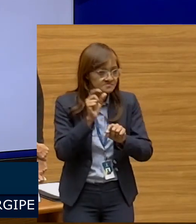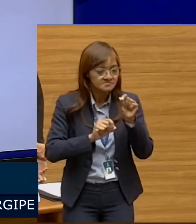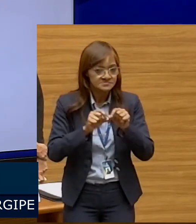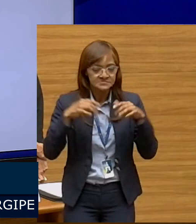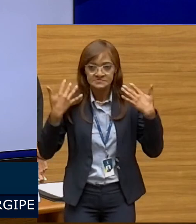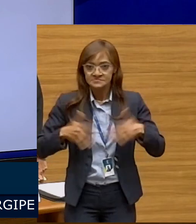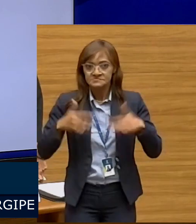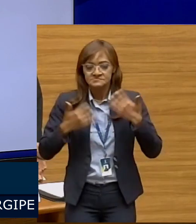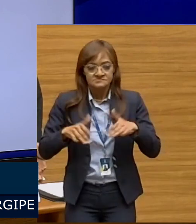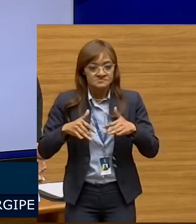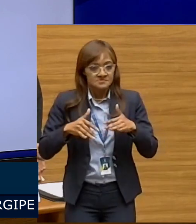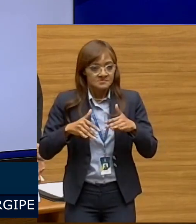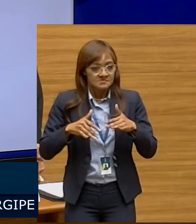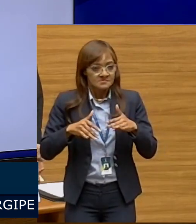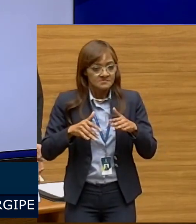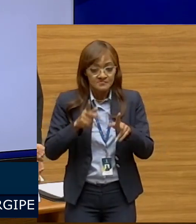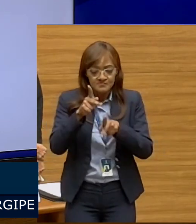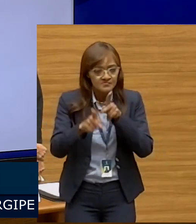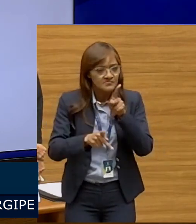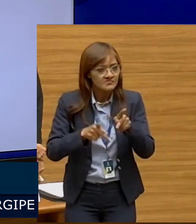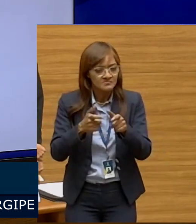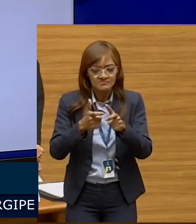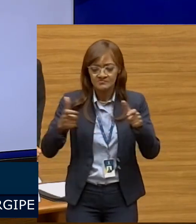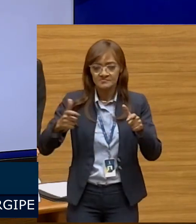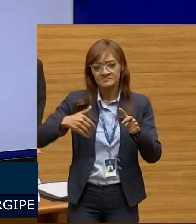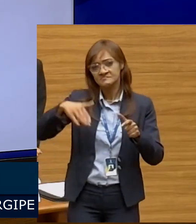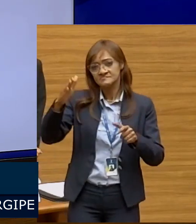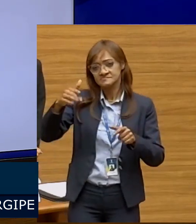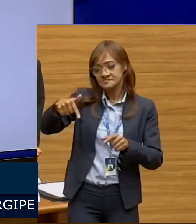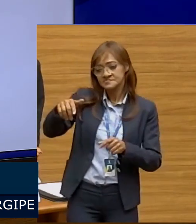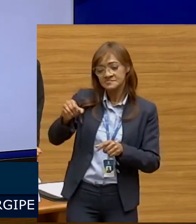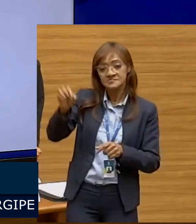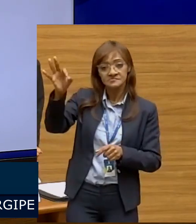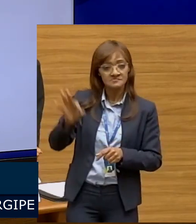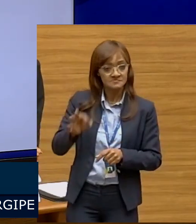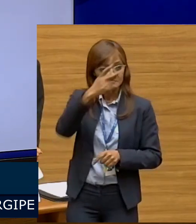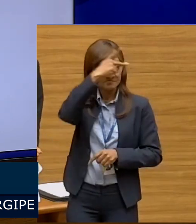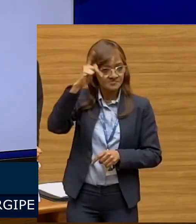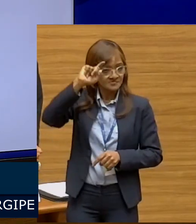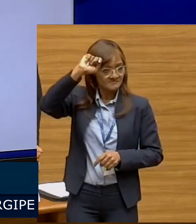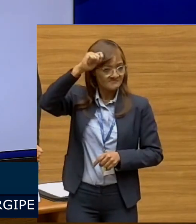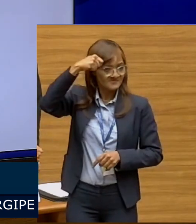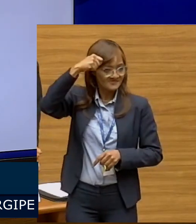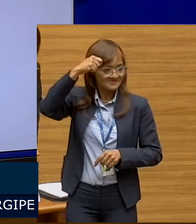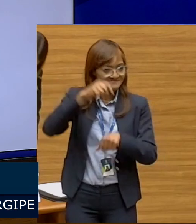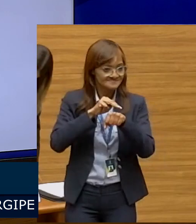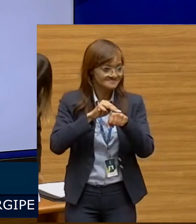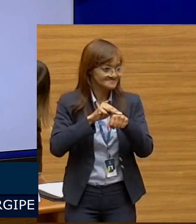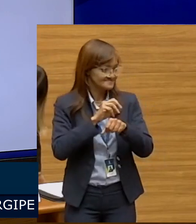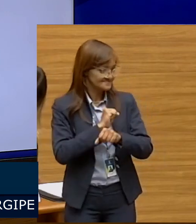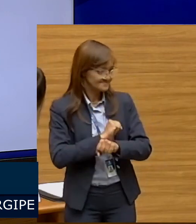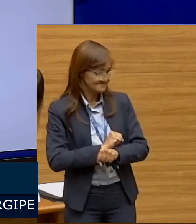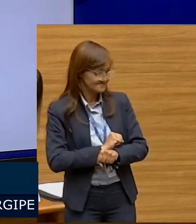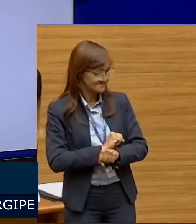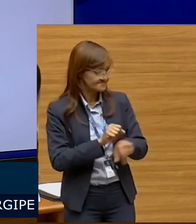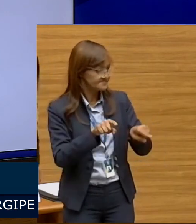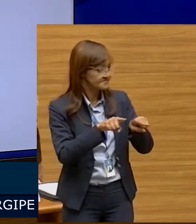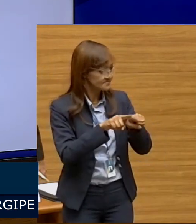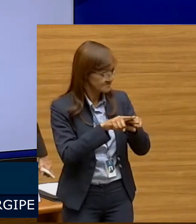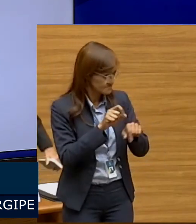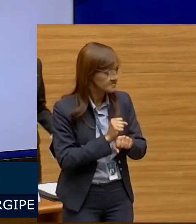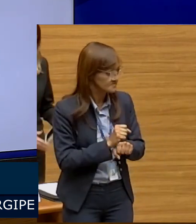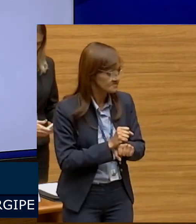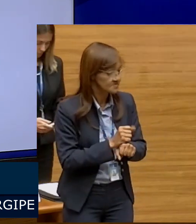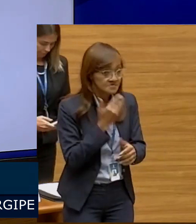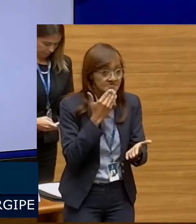que temos, na maioria desse povo, mais de 70% de pessoas pretas e pardas. O segundo dado, que é mais ainda alarmante, é